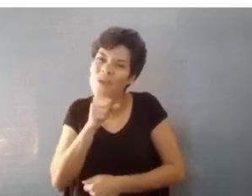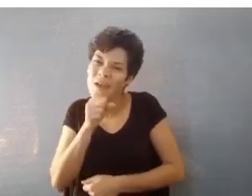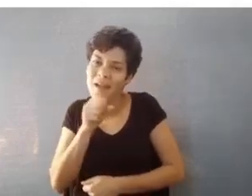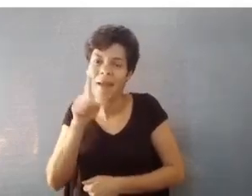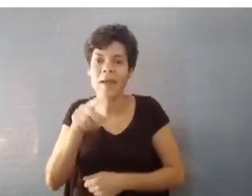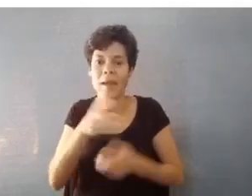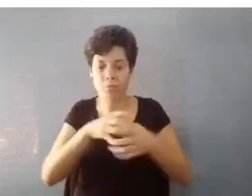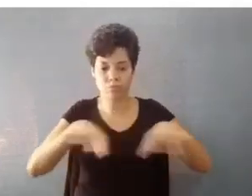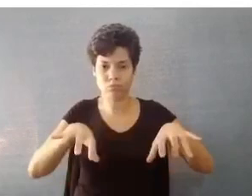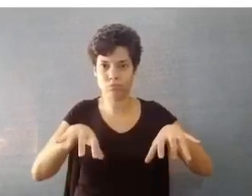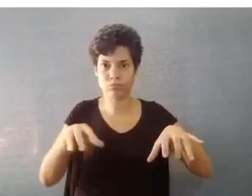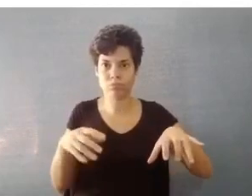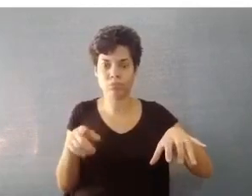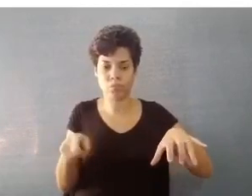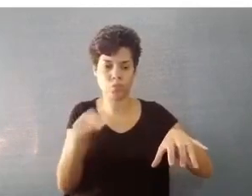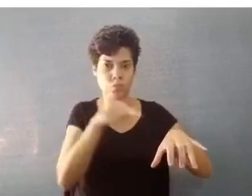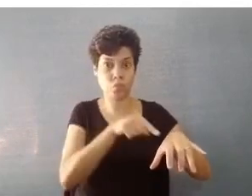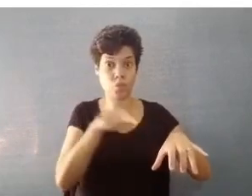partes.